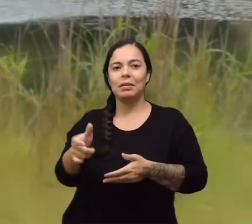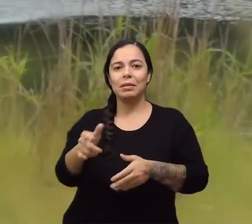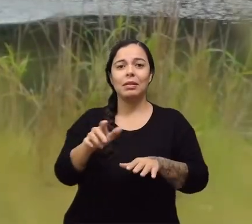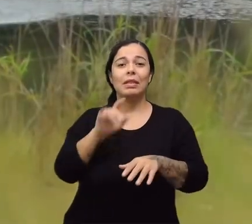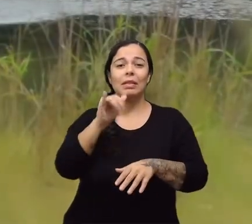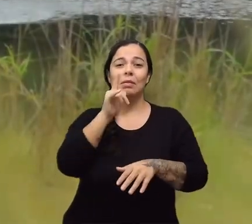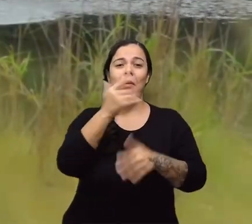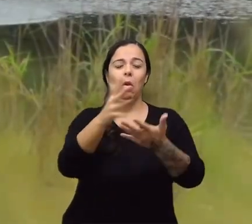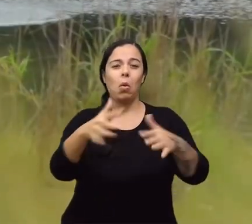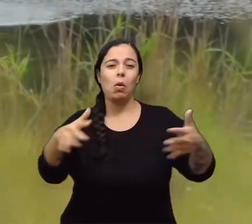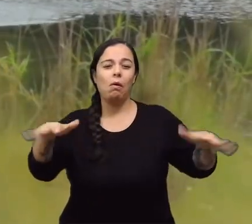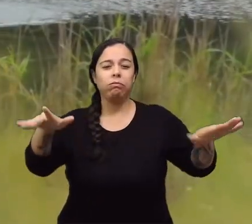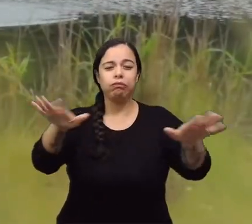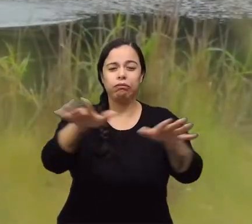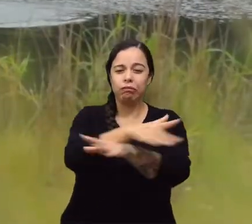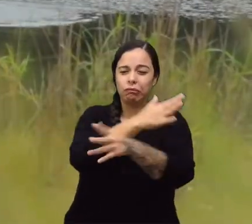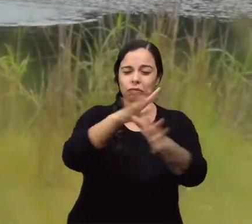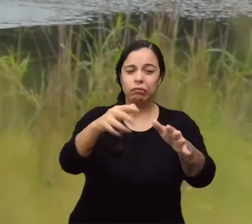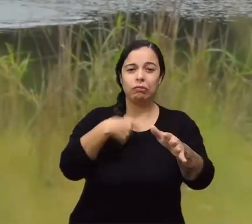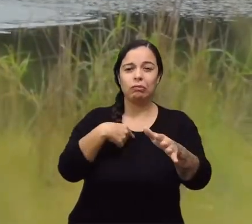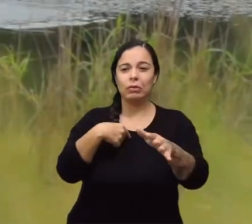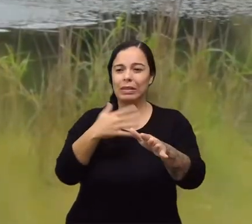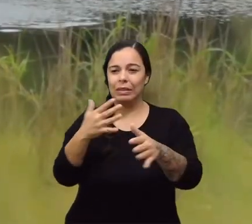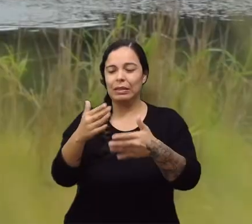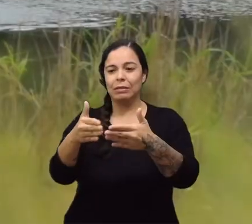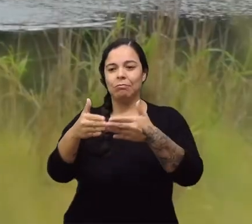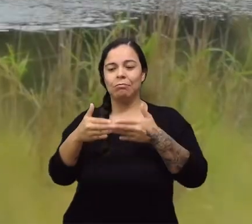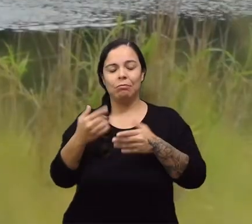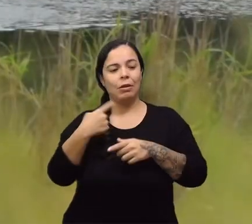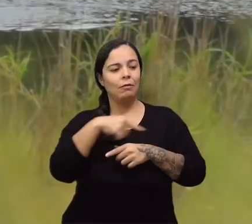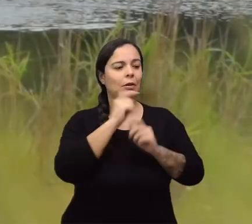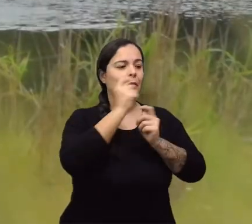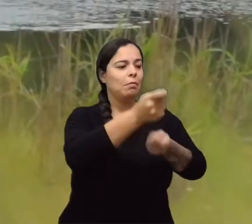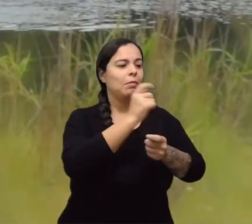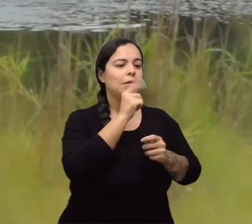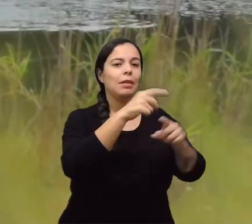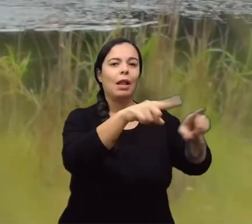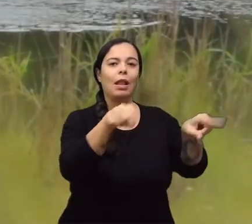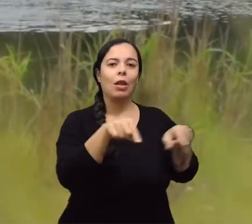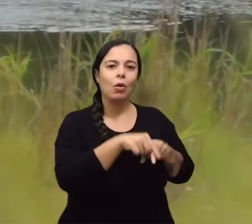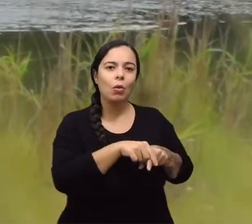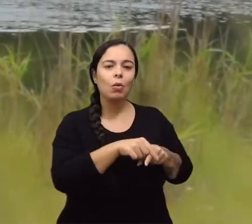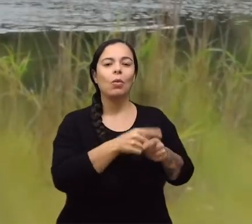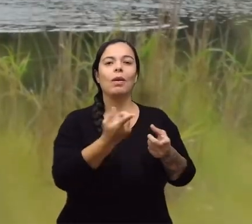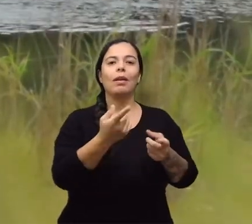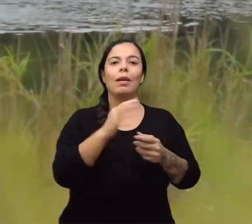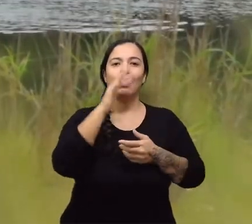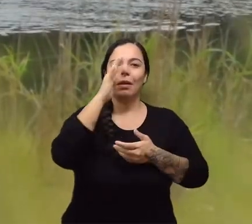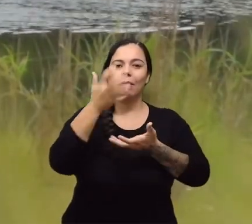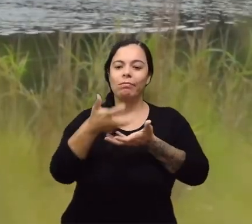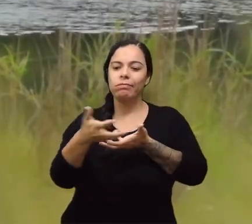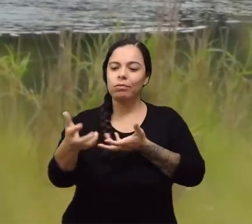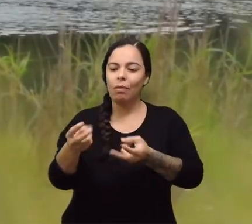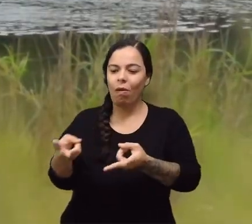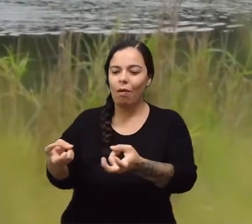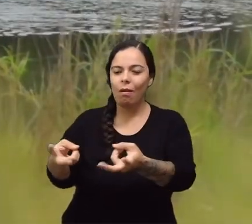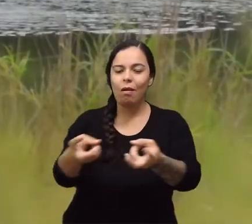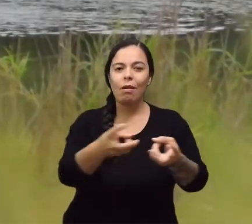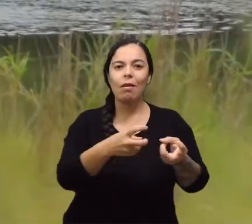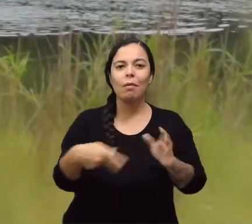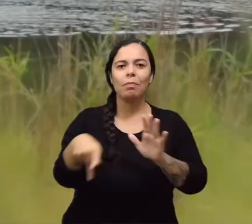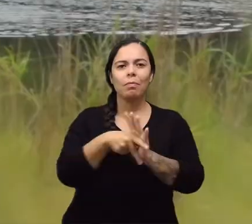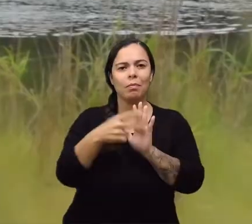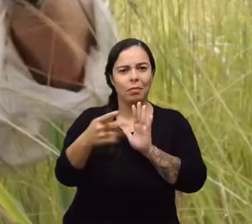revolto, estava virado, ia pescar na lagoa, exploravam os recursos vegetais nativos